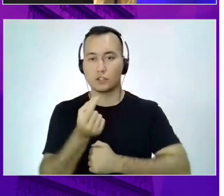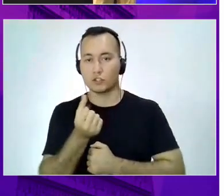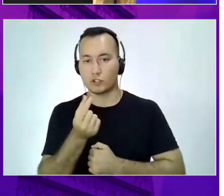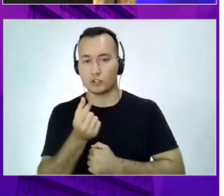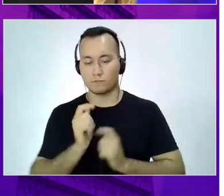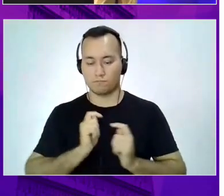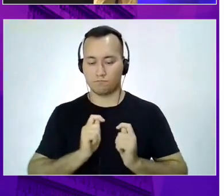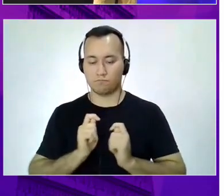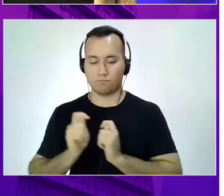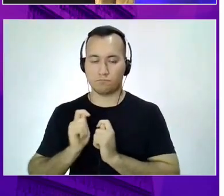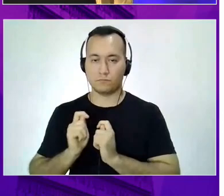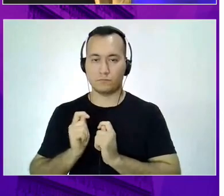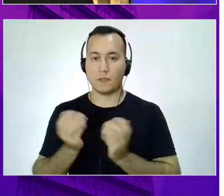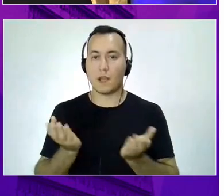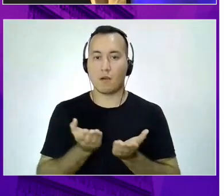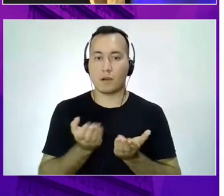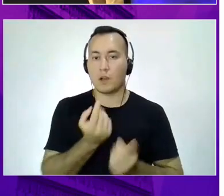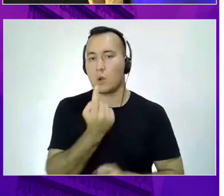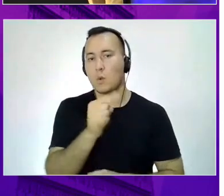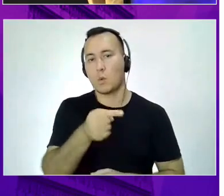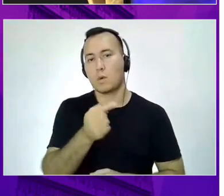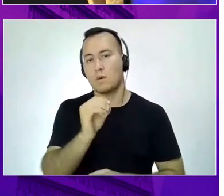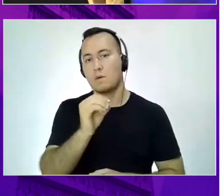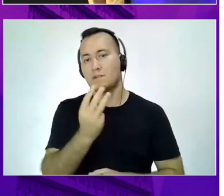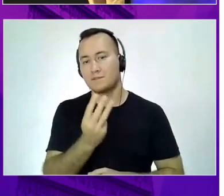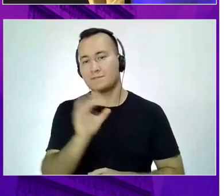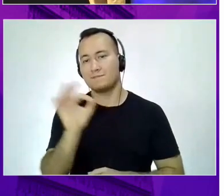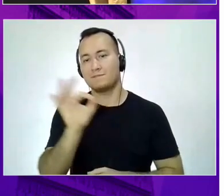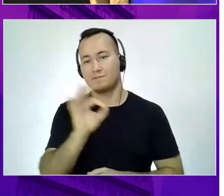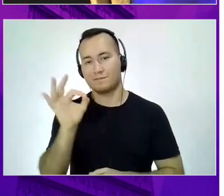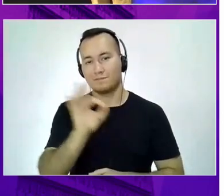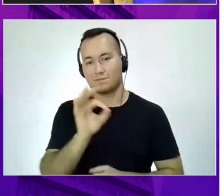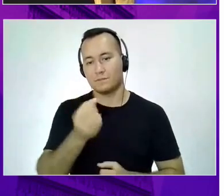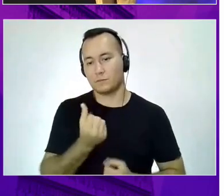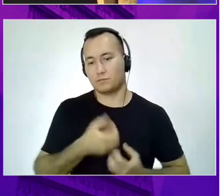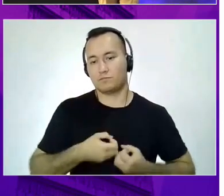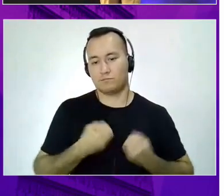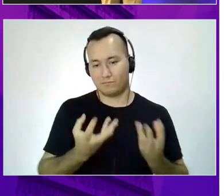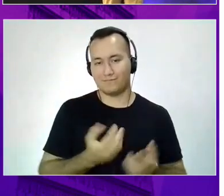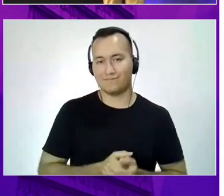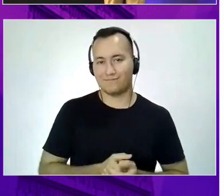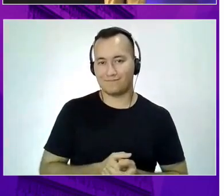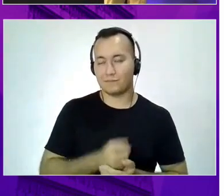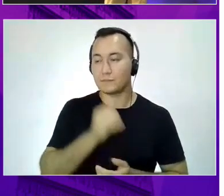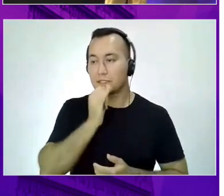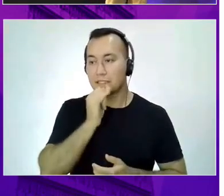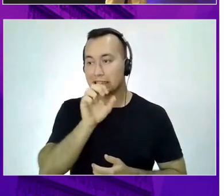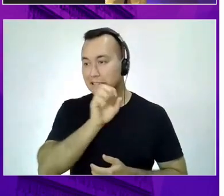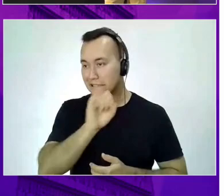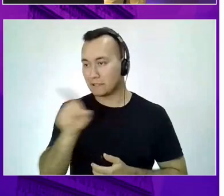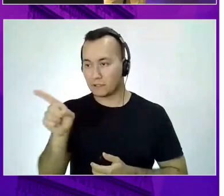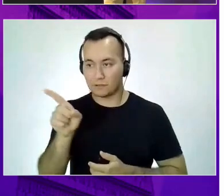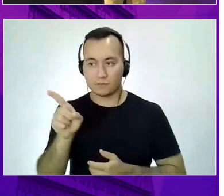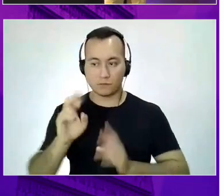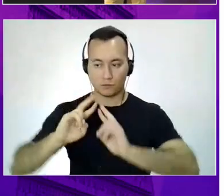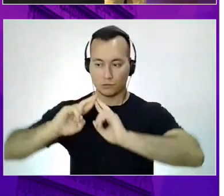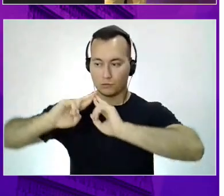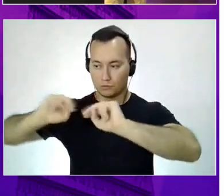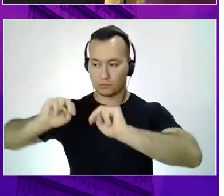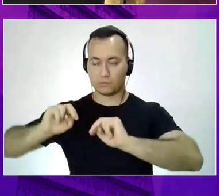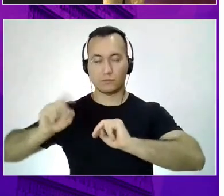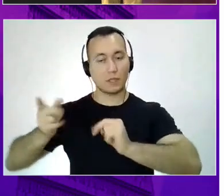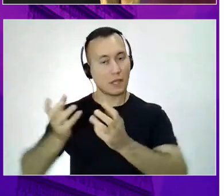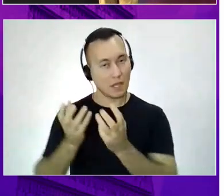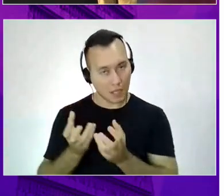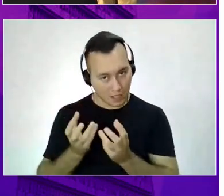custo é relacionado ao custo para fazer uma transação, né, seja ela de Pix, crédito ou boleto. E a latência,